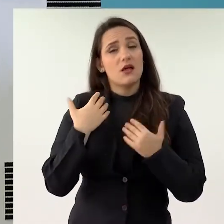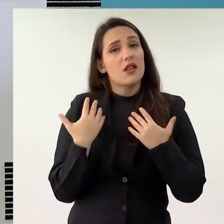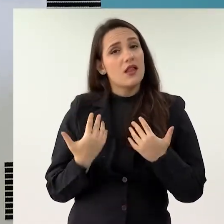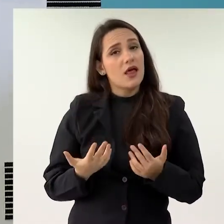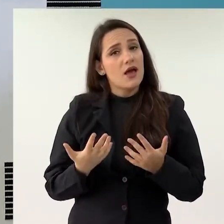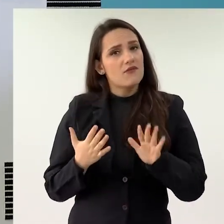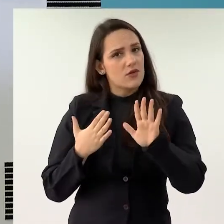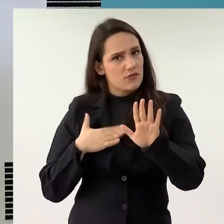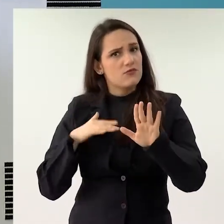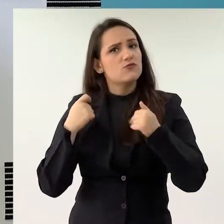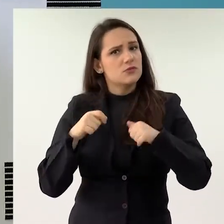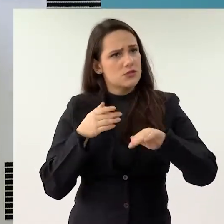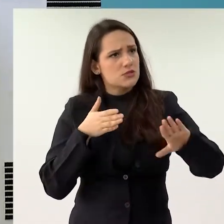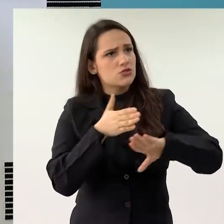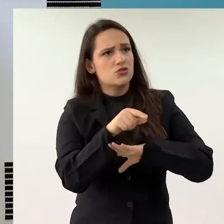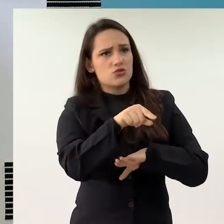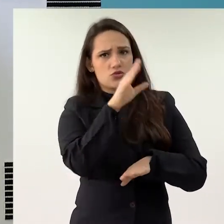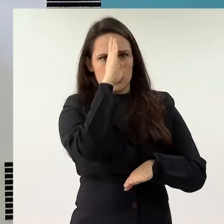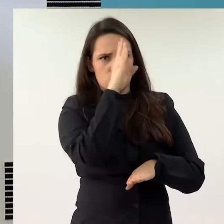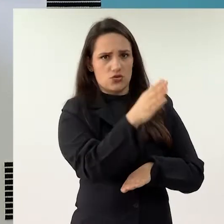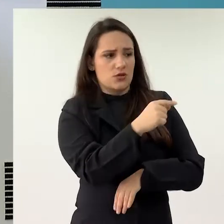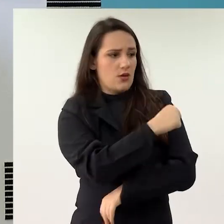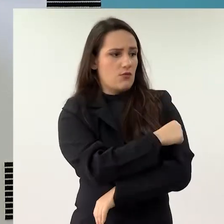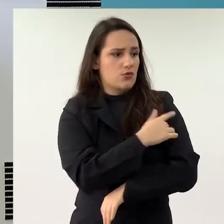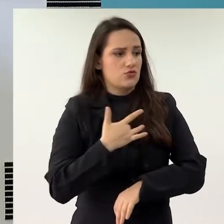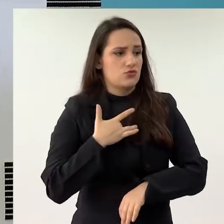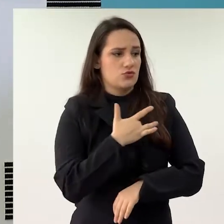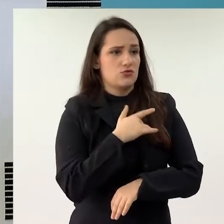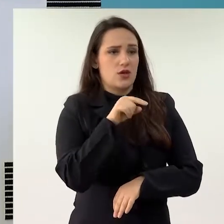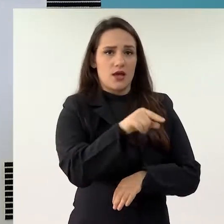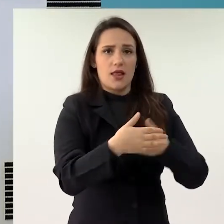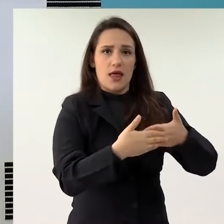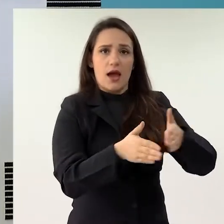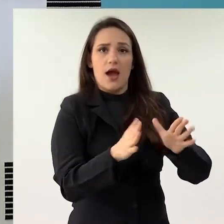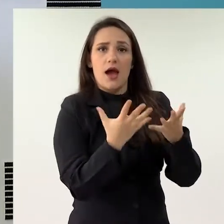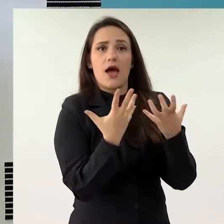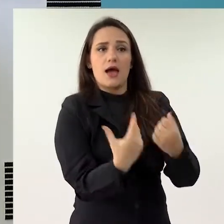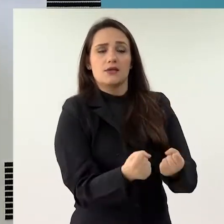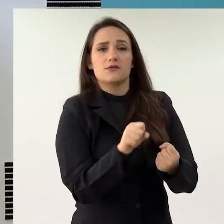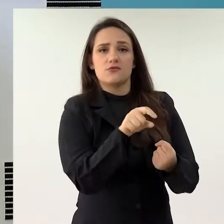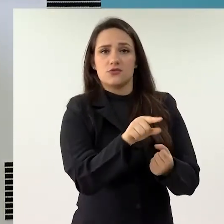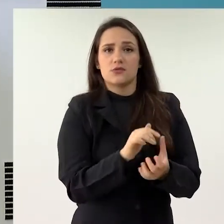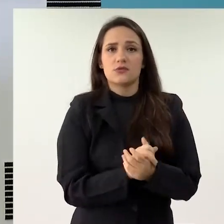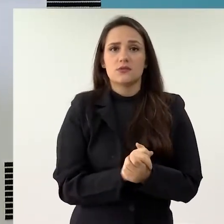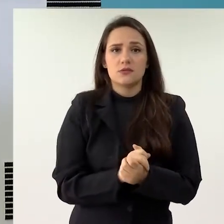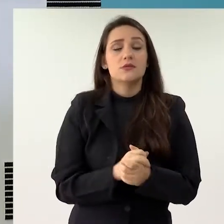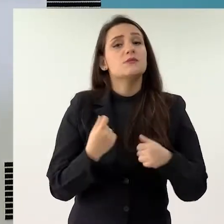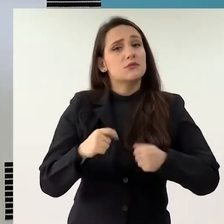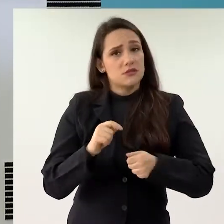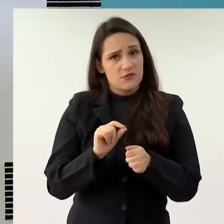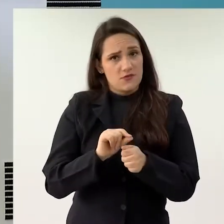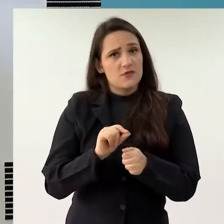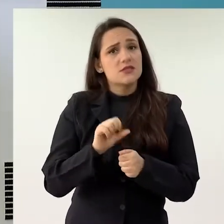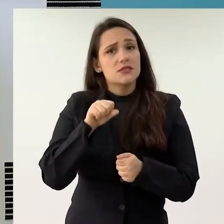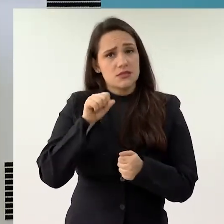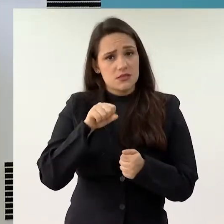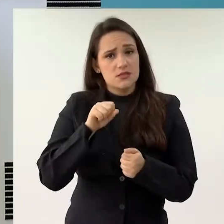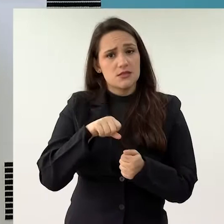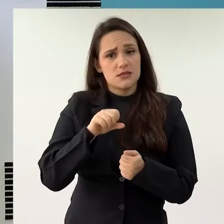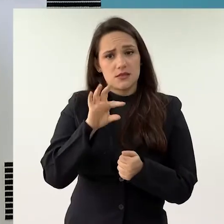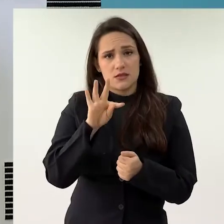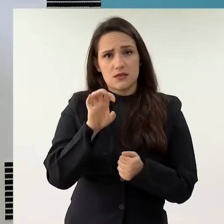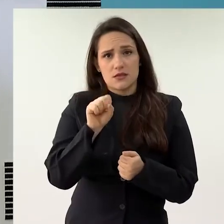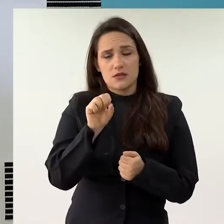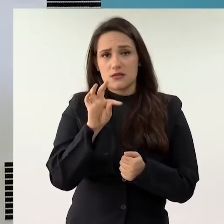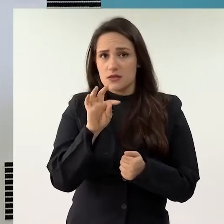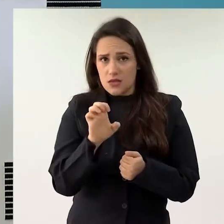a unidade de saúde. A unidade de saúde tem que estar aberta para te receber e tem que te fazer o teste. Tem